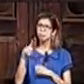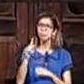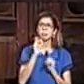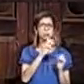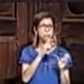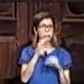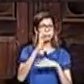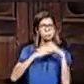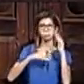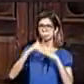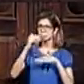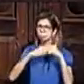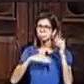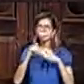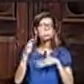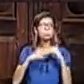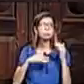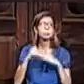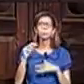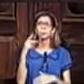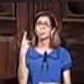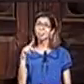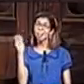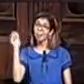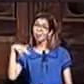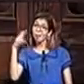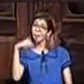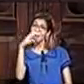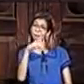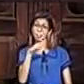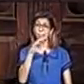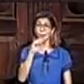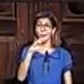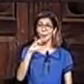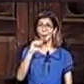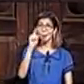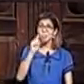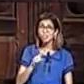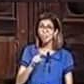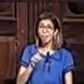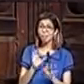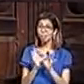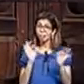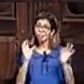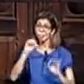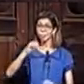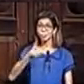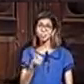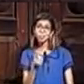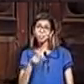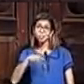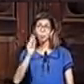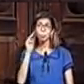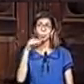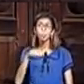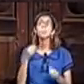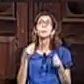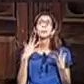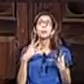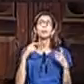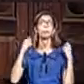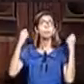ter que vir a pé, de Bacaxá até aqui, 96 quilômetros, repito, para